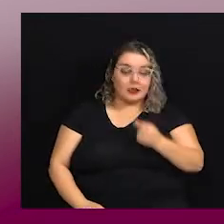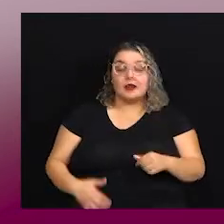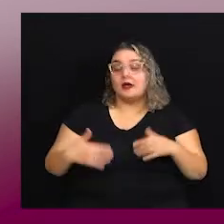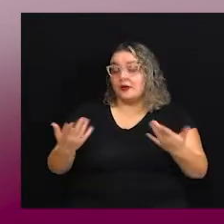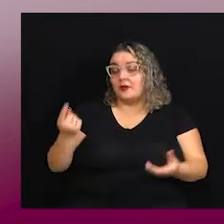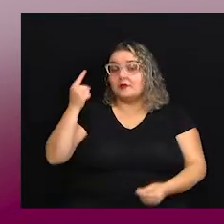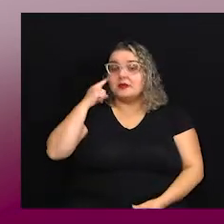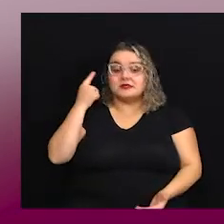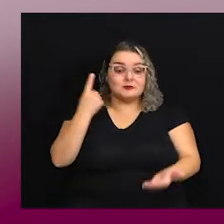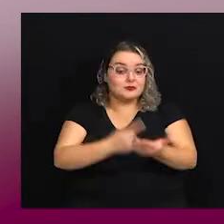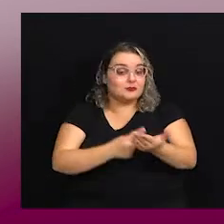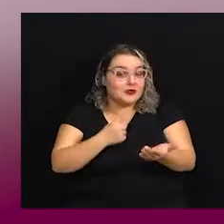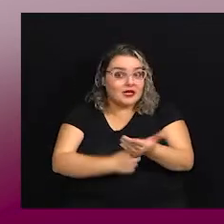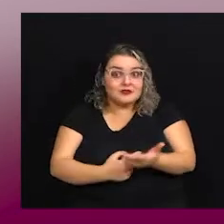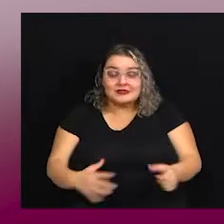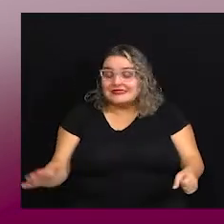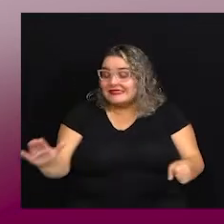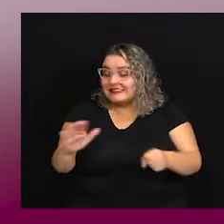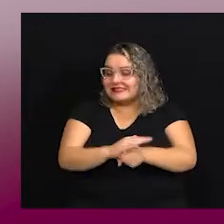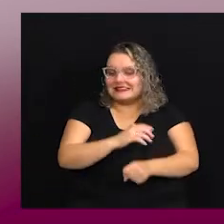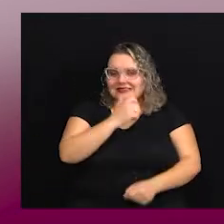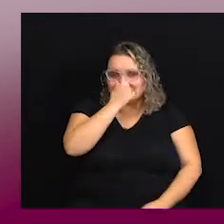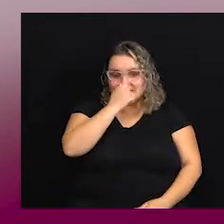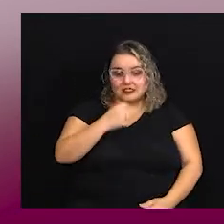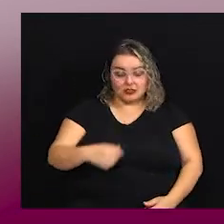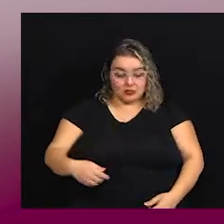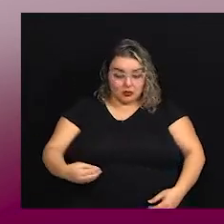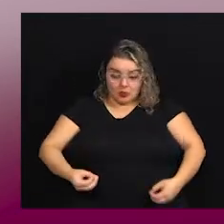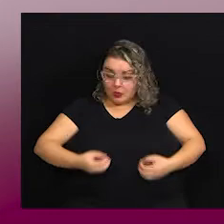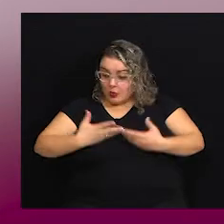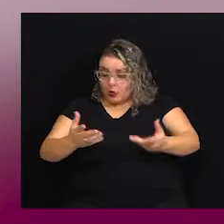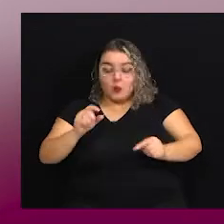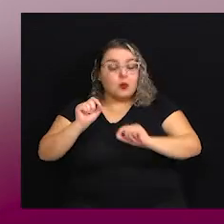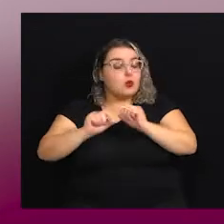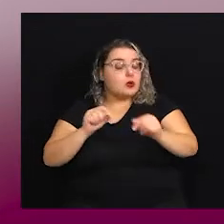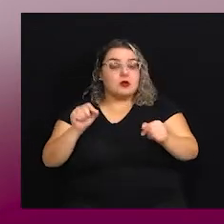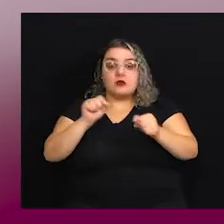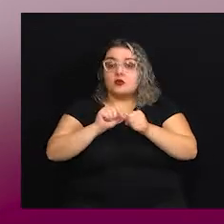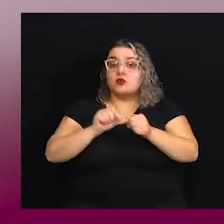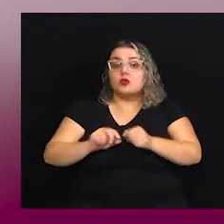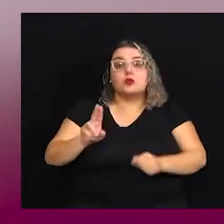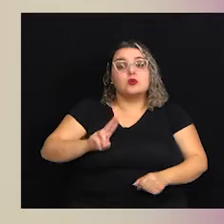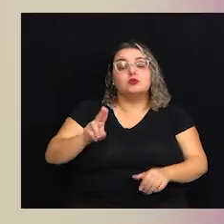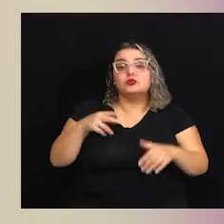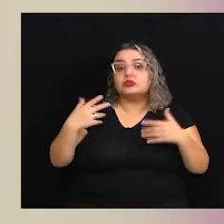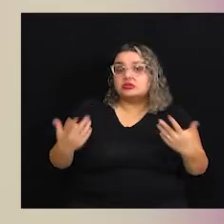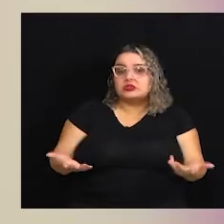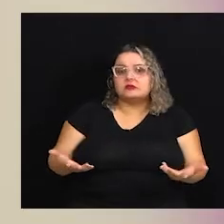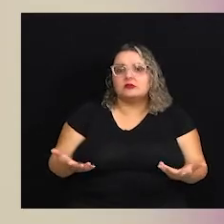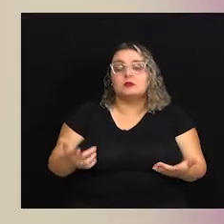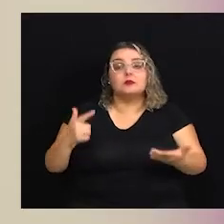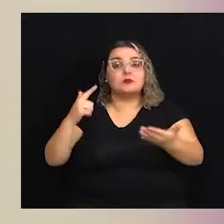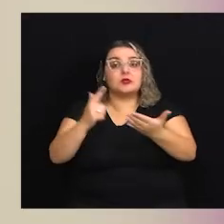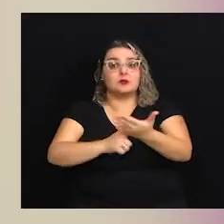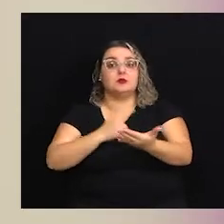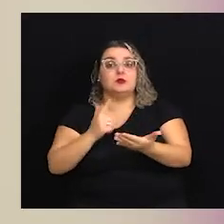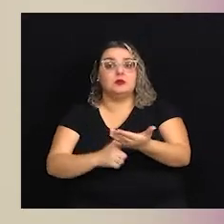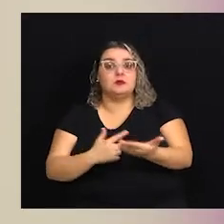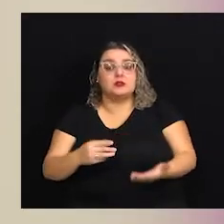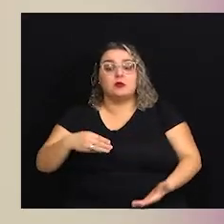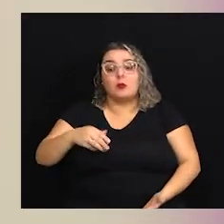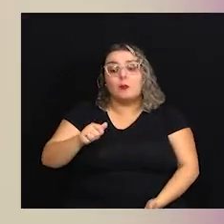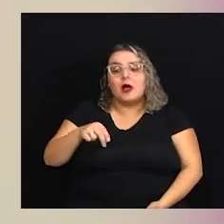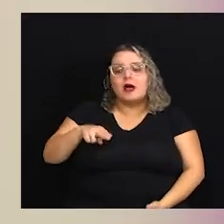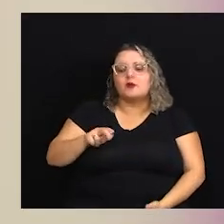agenda soberbada, ter que escrever. Então, eu tinha que levar o que estava em mim, o que eu fazia, o que eu aplicava para um livro, para